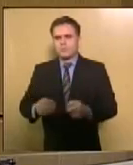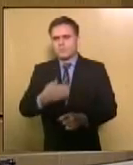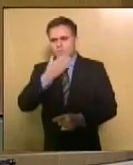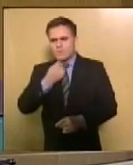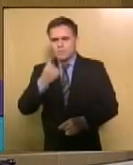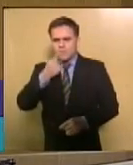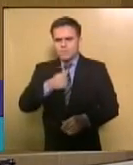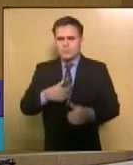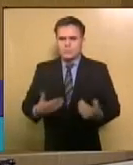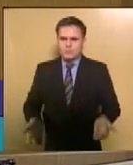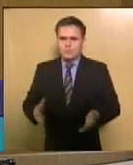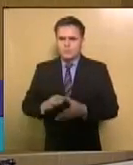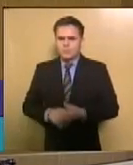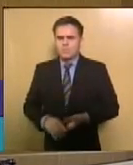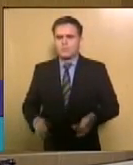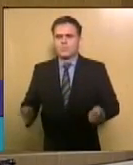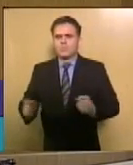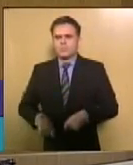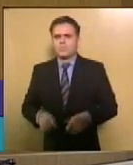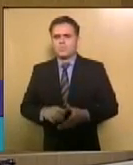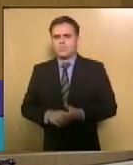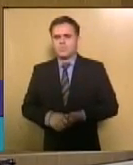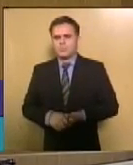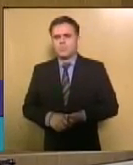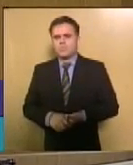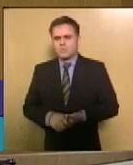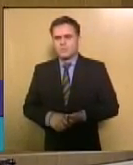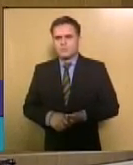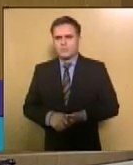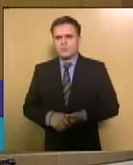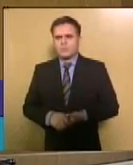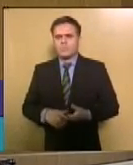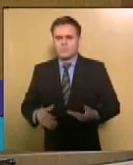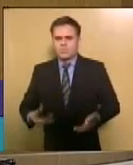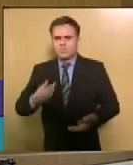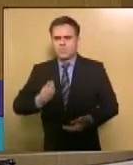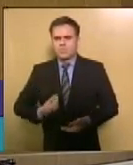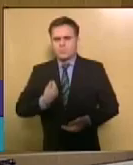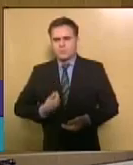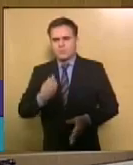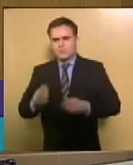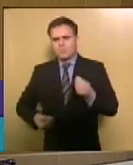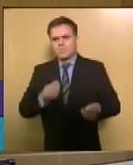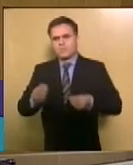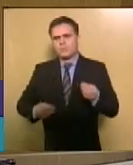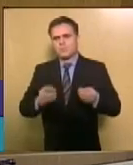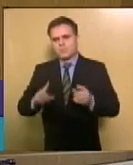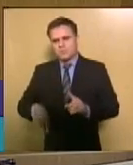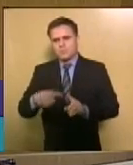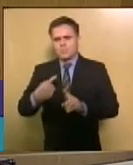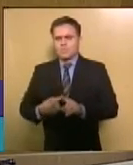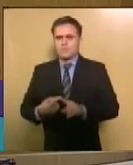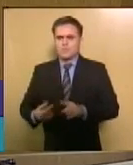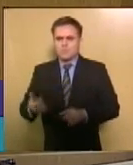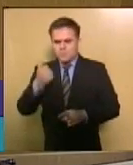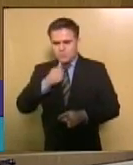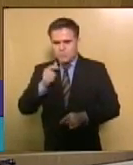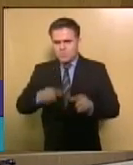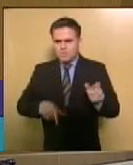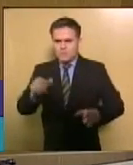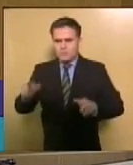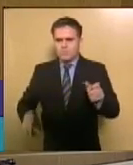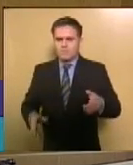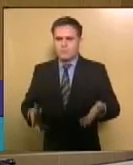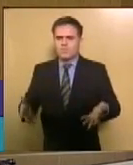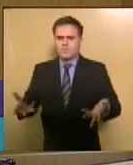mulheres de modo que a gente tem convivido com não só o crescimento da violência contra a mulher em suas mais diferentes